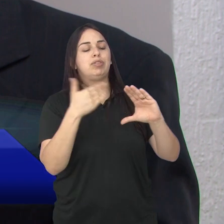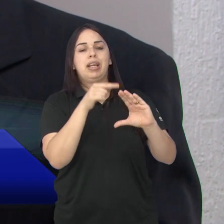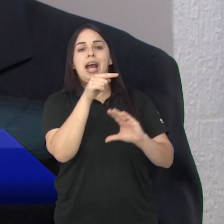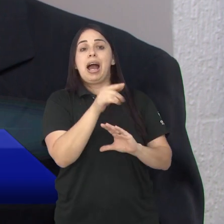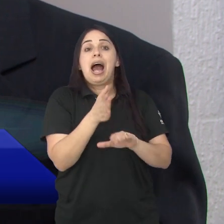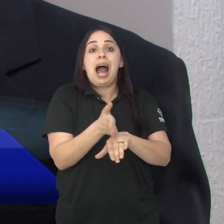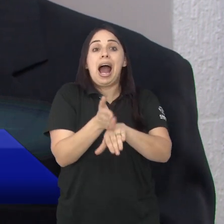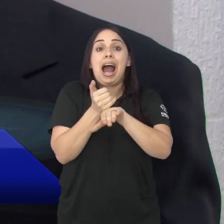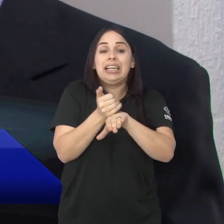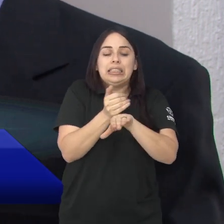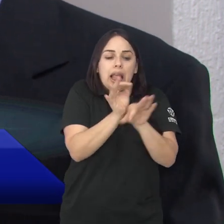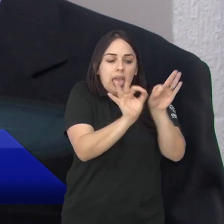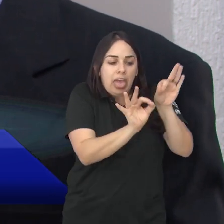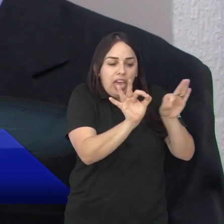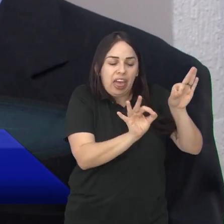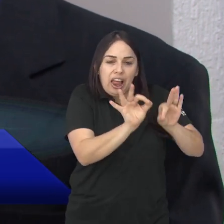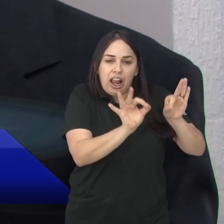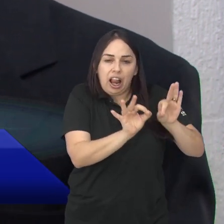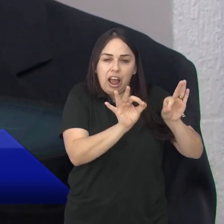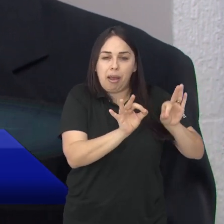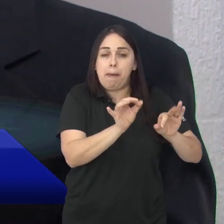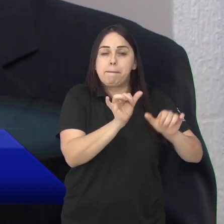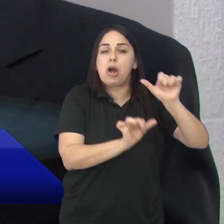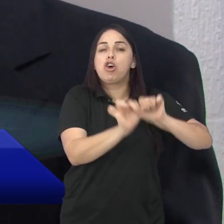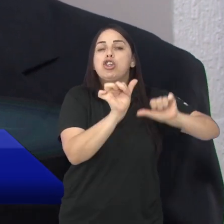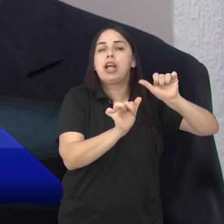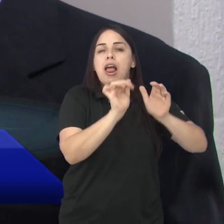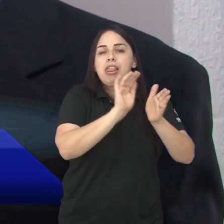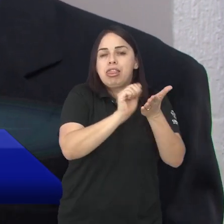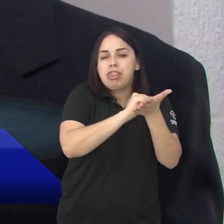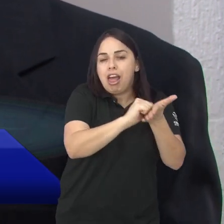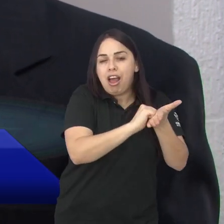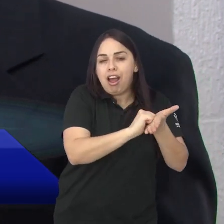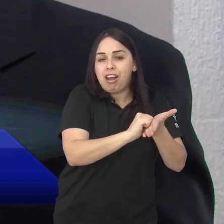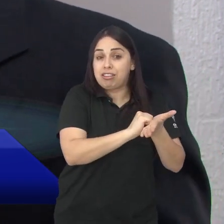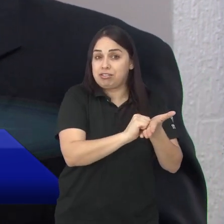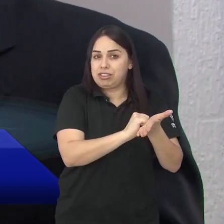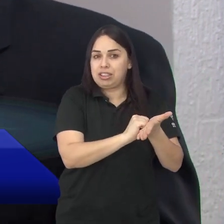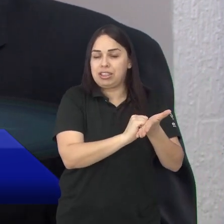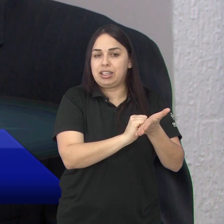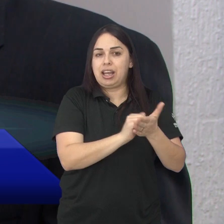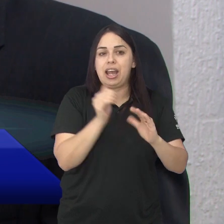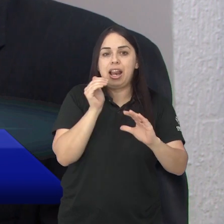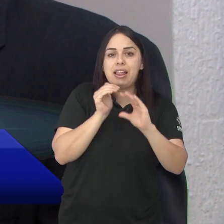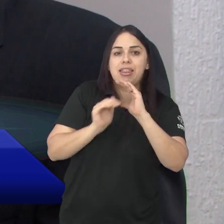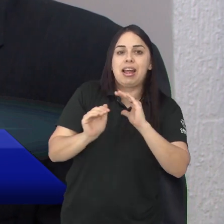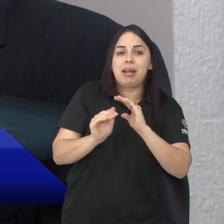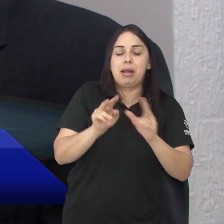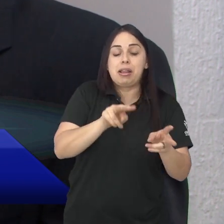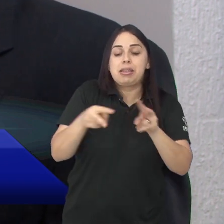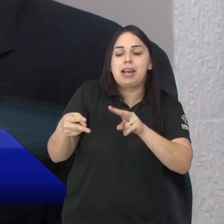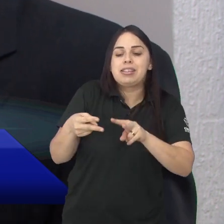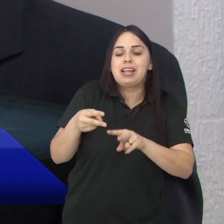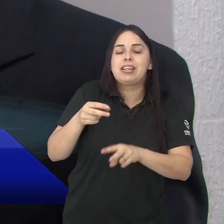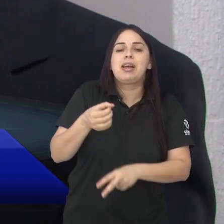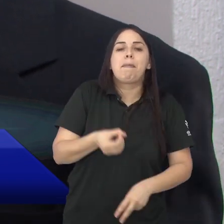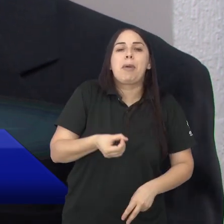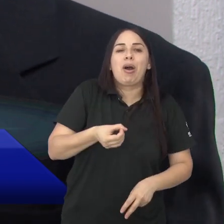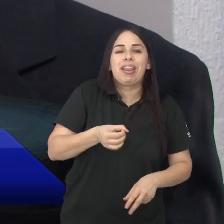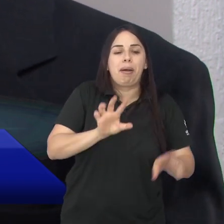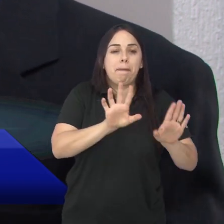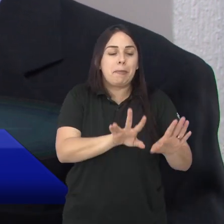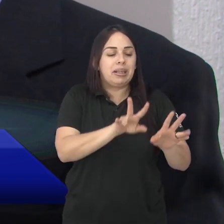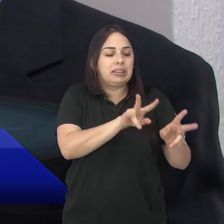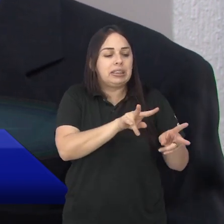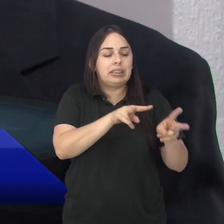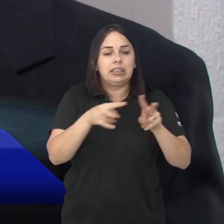os criminosos editam o valor. Então eles fazem uma transferência de centavos, geram aquele comprovante genuíno, mas